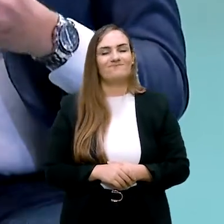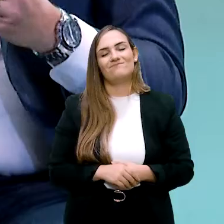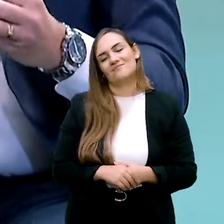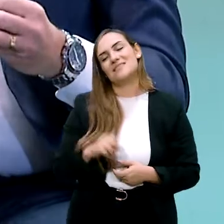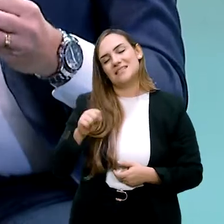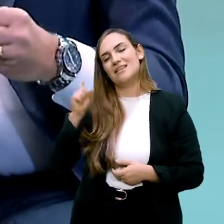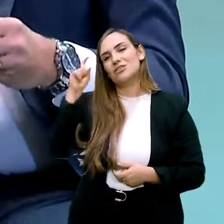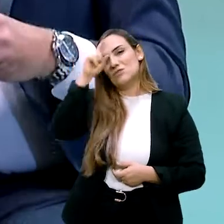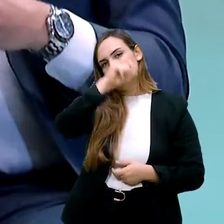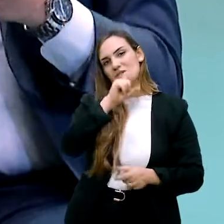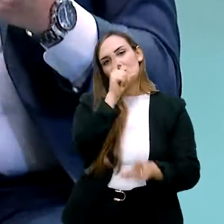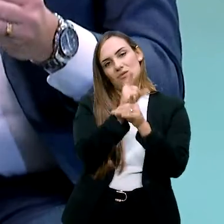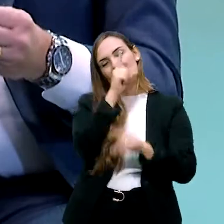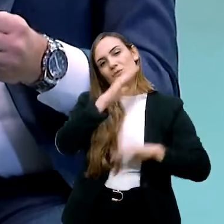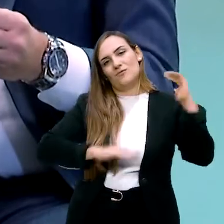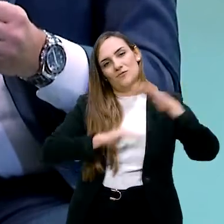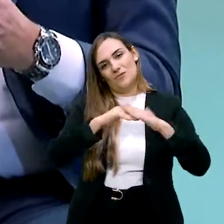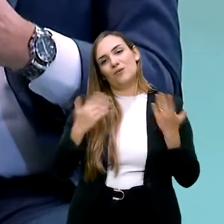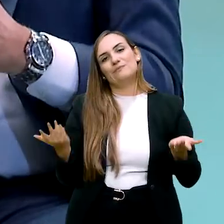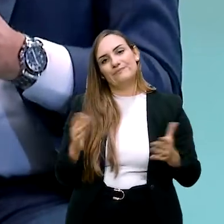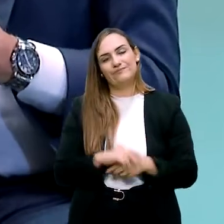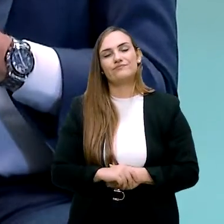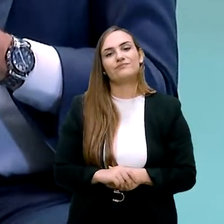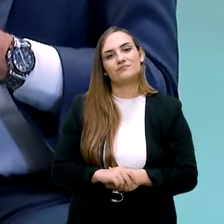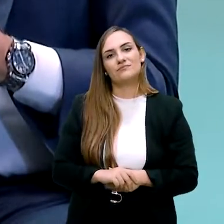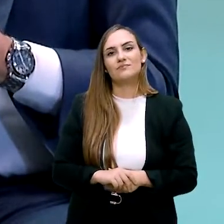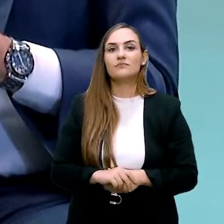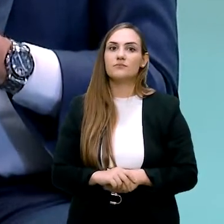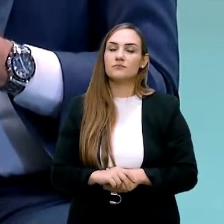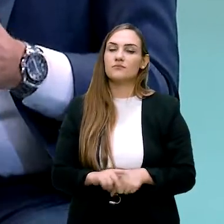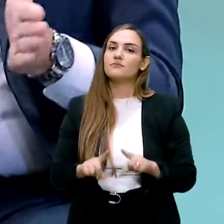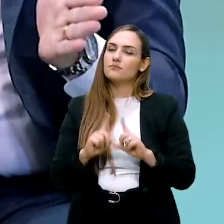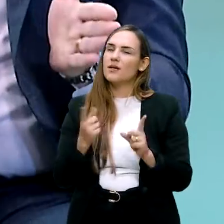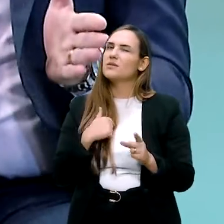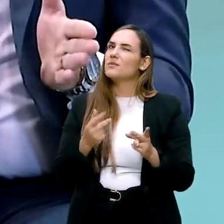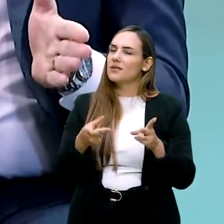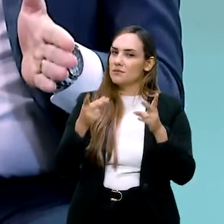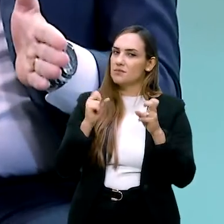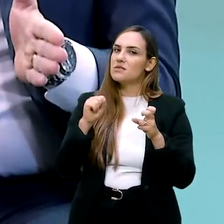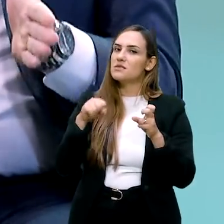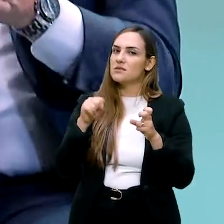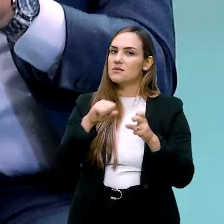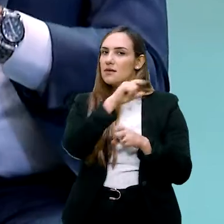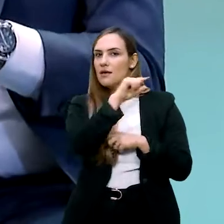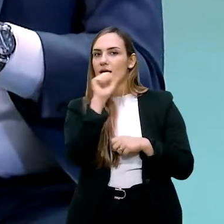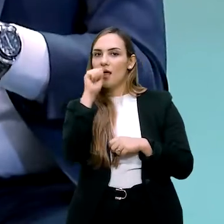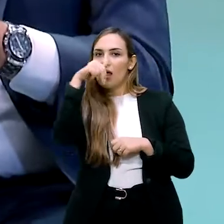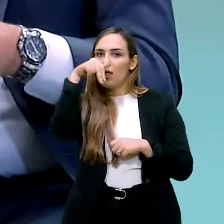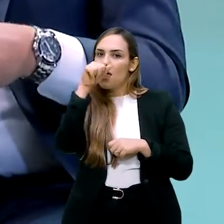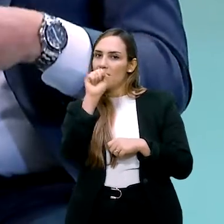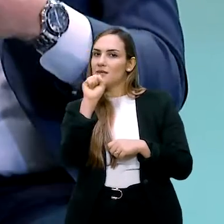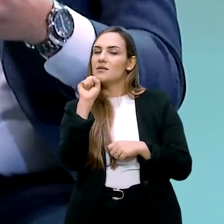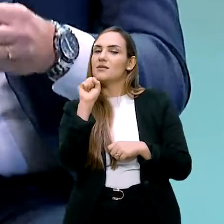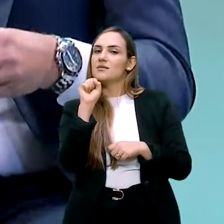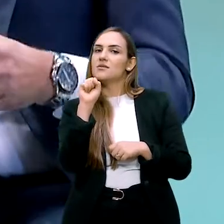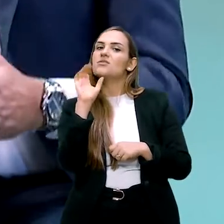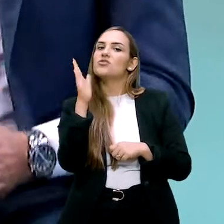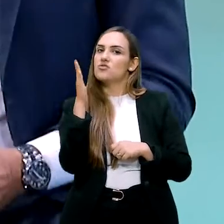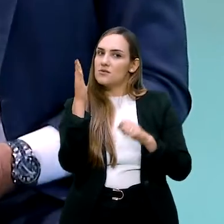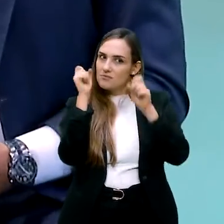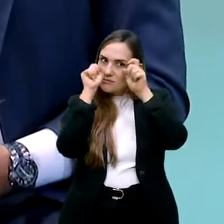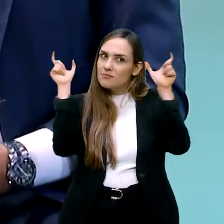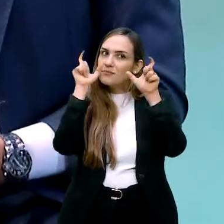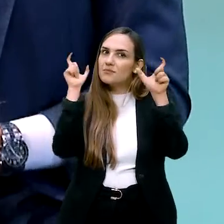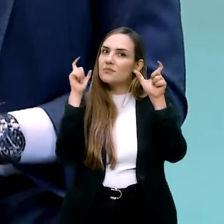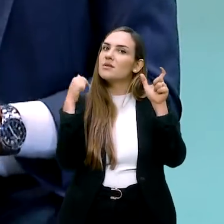existe certamente uma dificuldade nesse sentido, mas eu percebo que a agência está atenta e a gente deve ter ainda